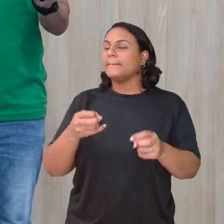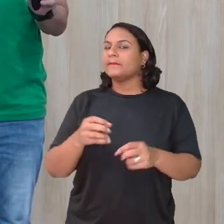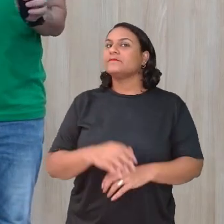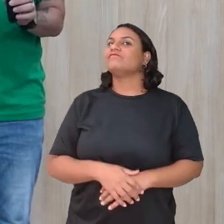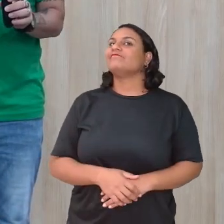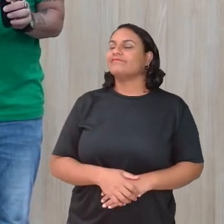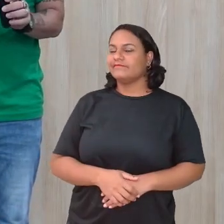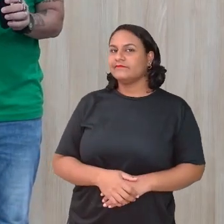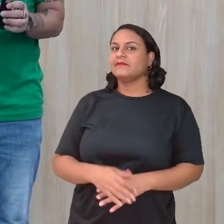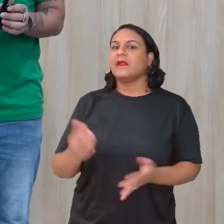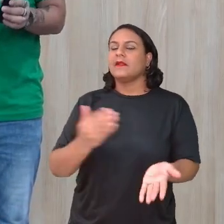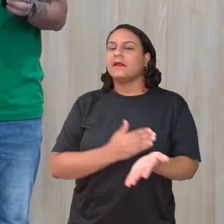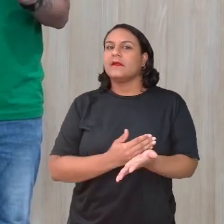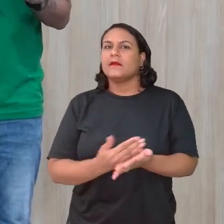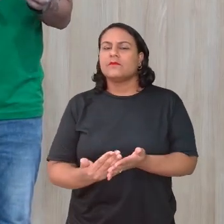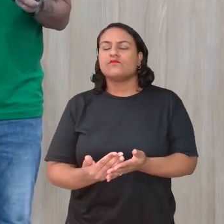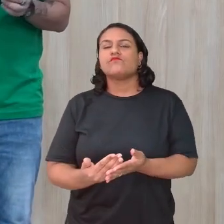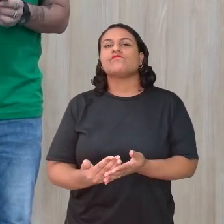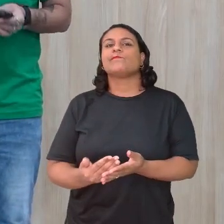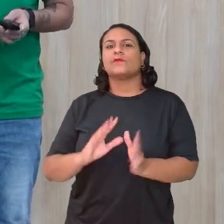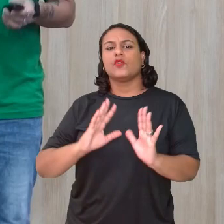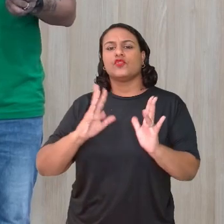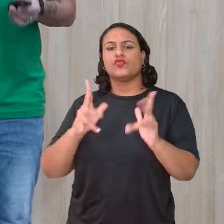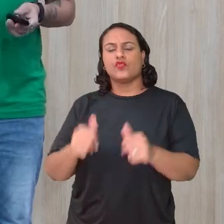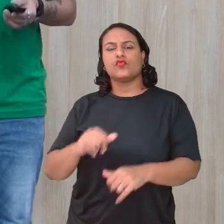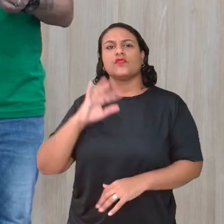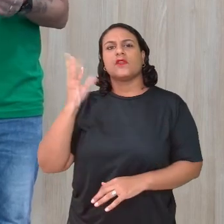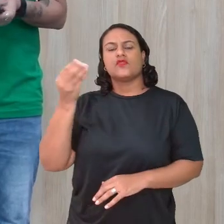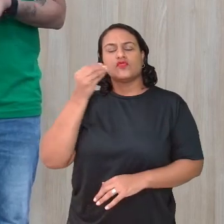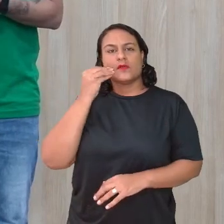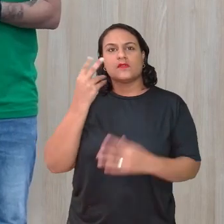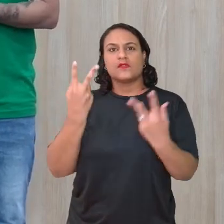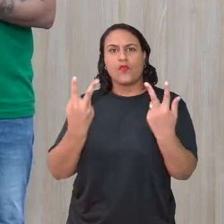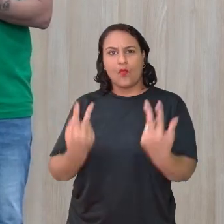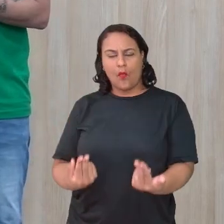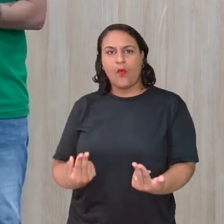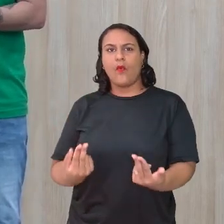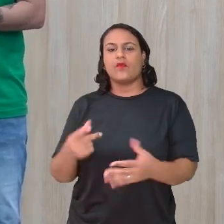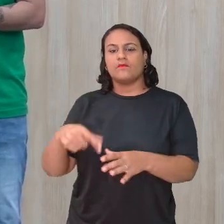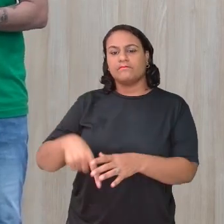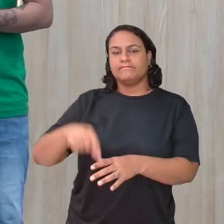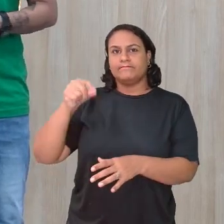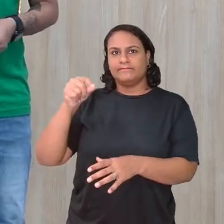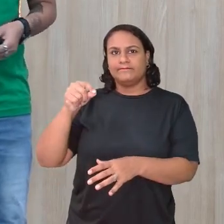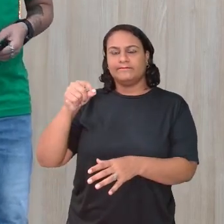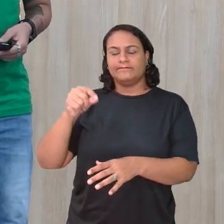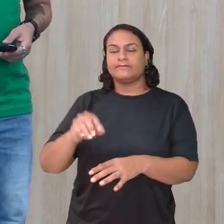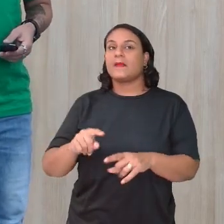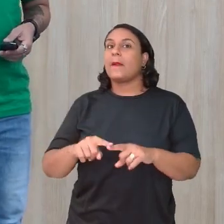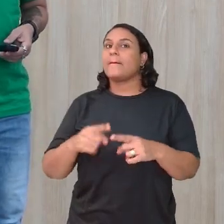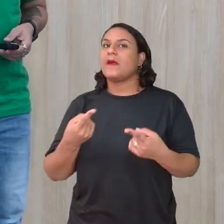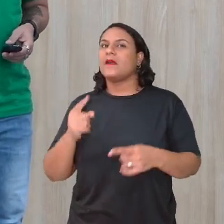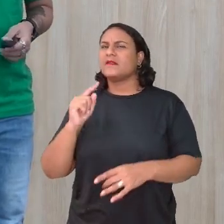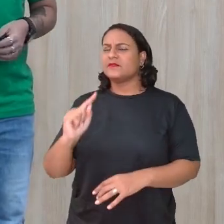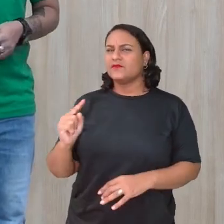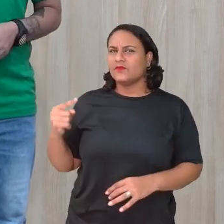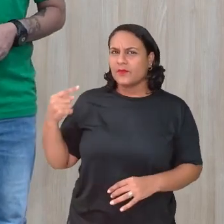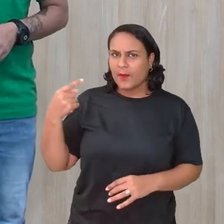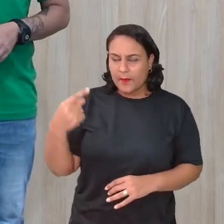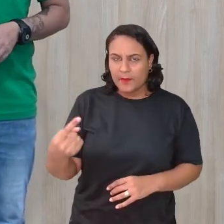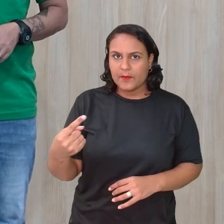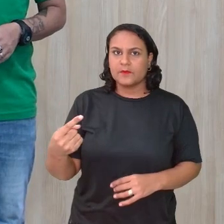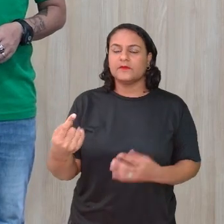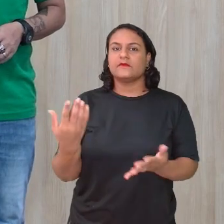nessa situação inicial, todos eles têm chances iguais de serem sorteadas, tá certo? Mais para frente a gente vai